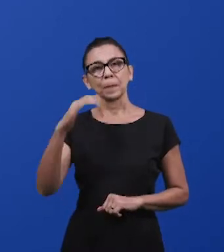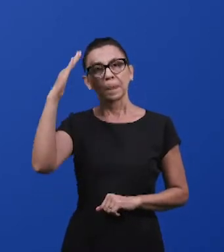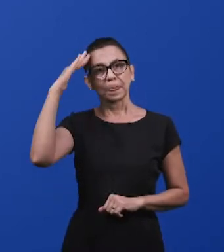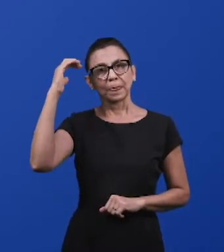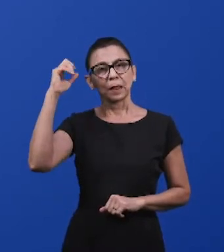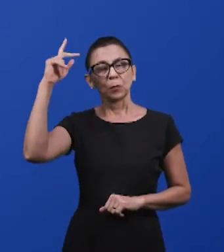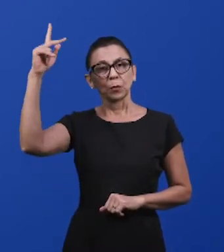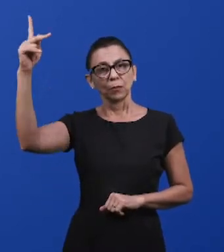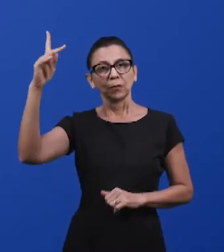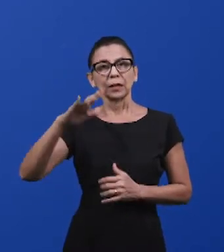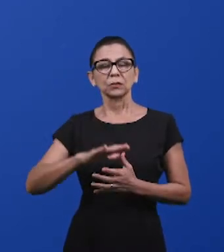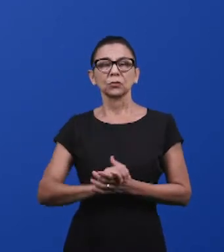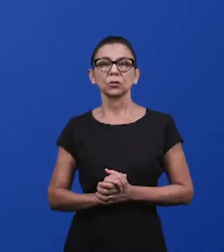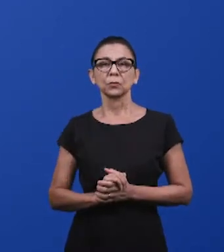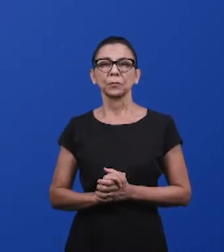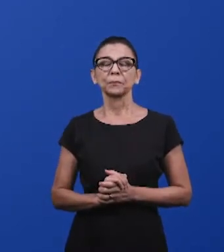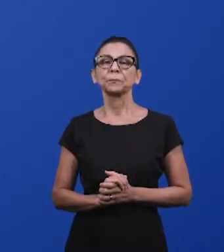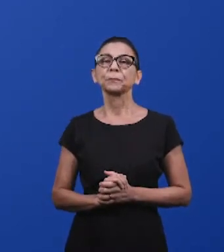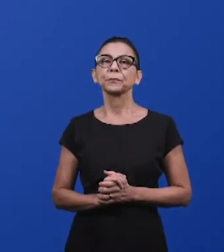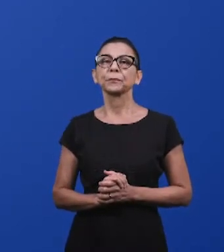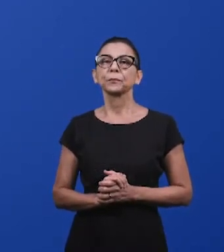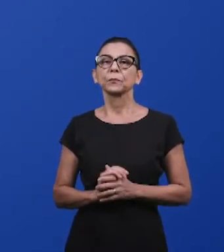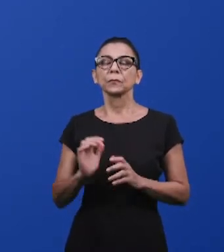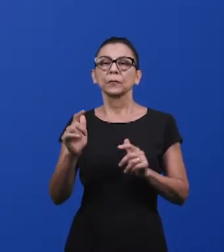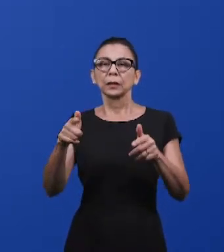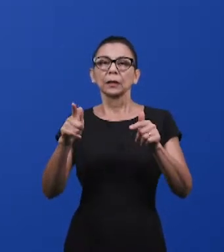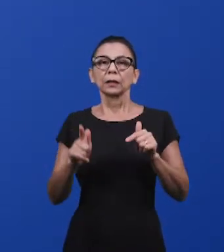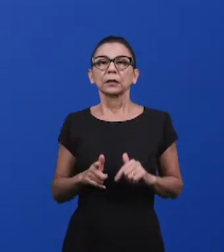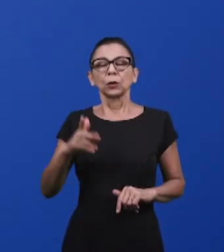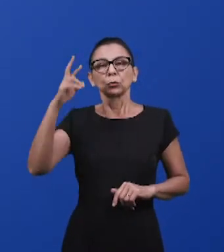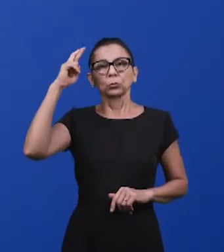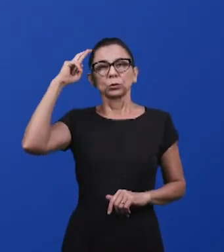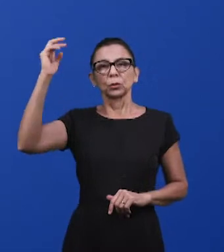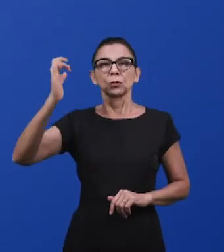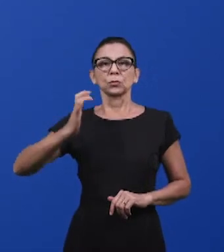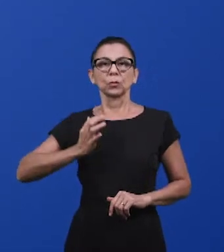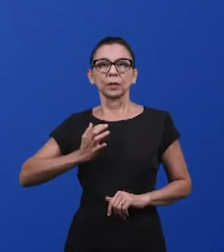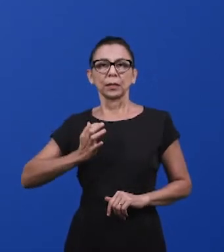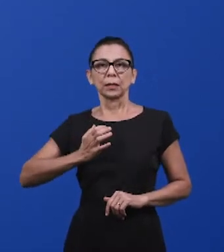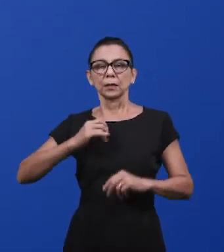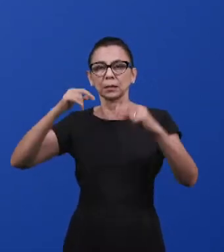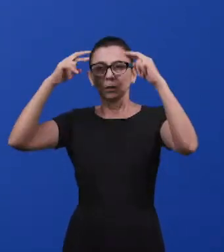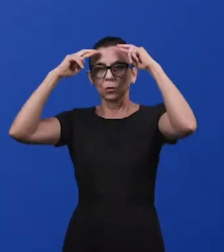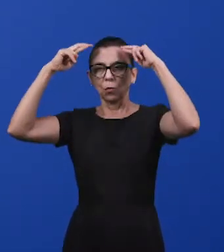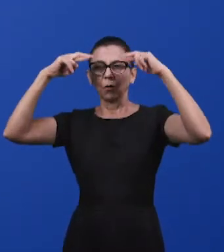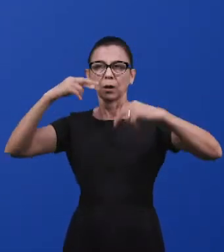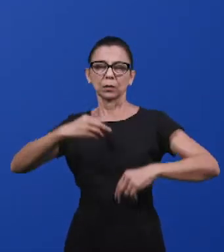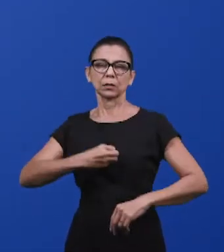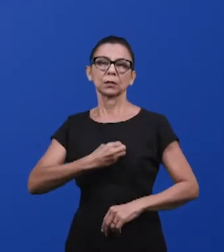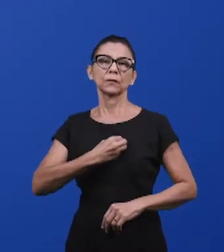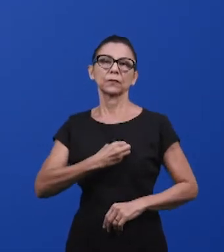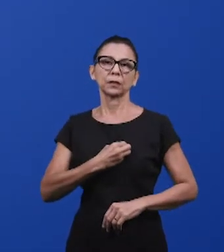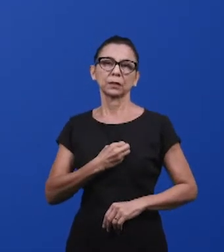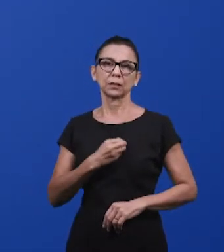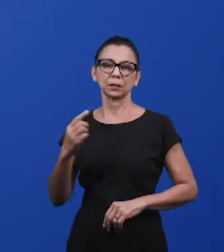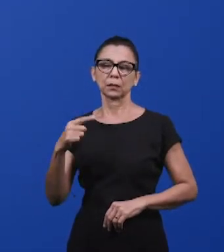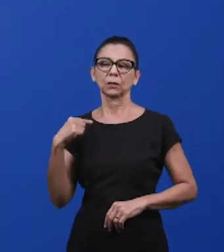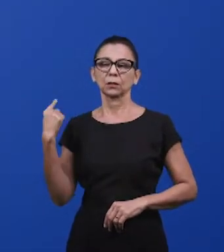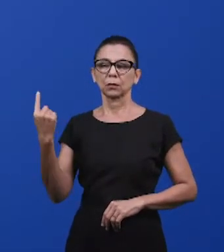Senhor são riquezas e honra e vida. E assim nós deveremos ser, como servos